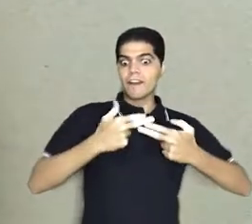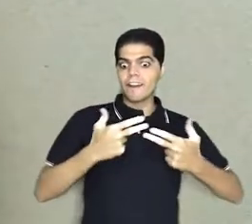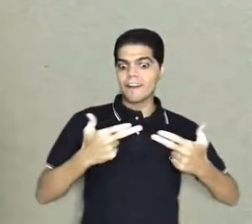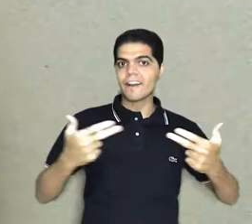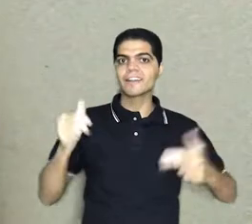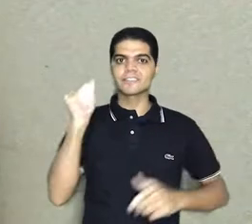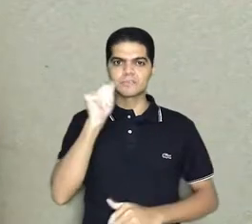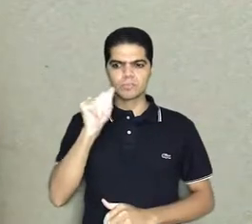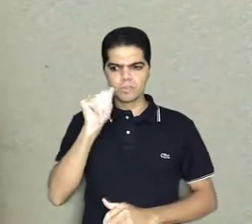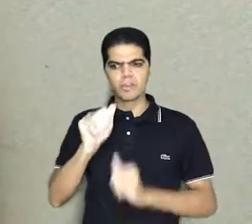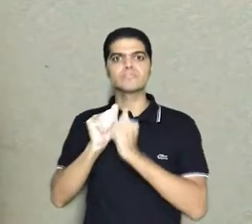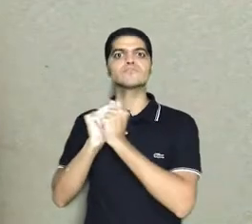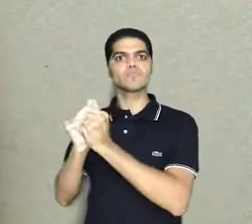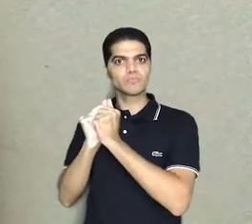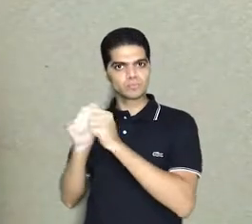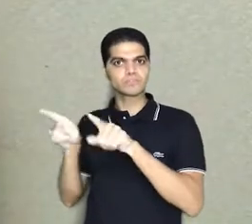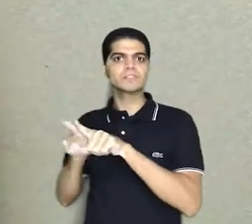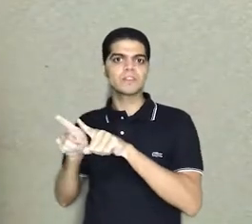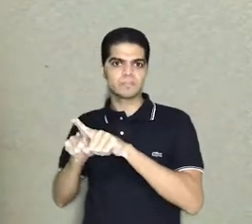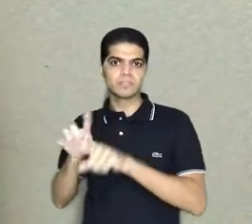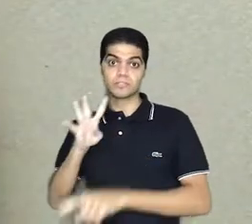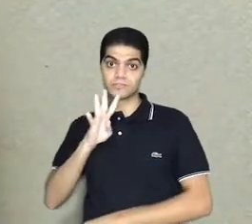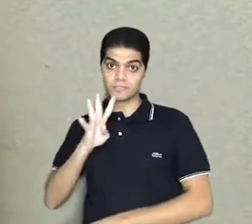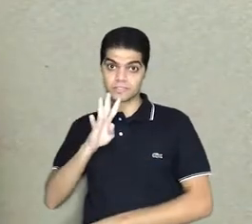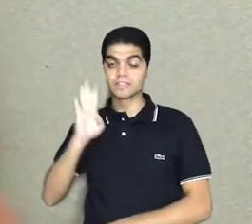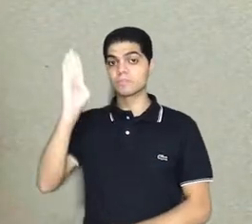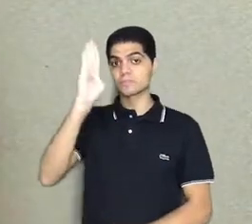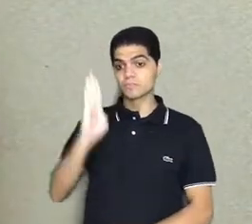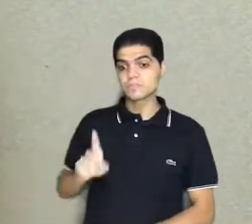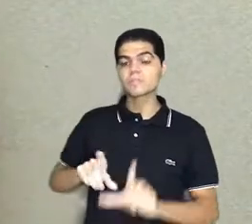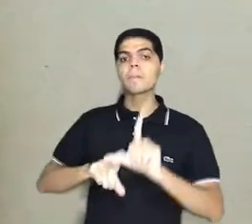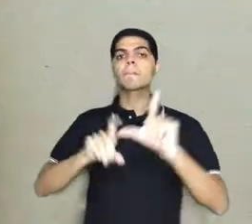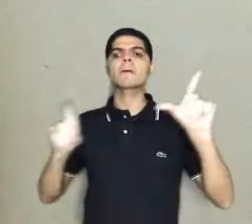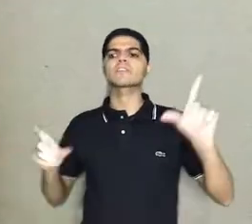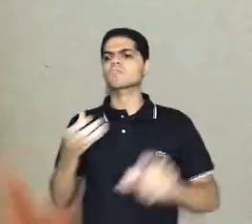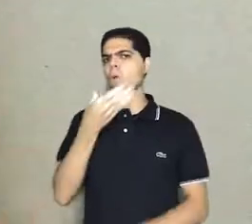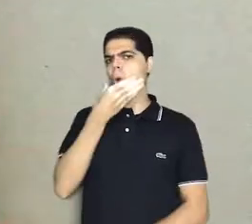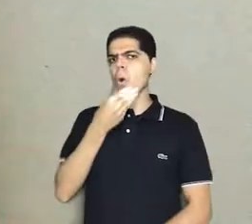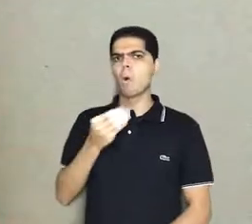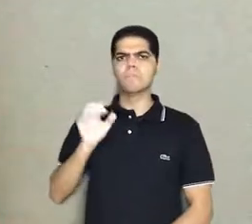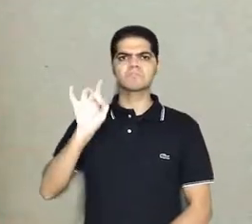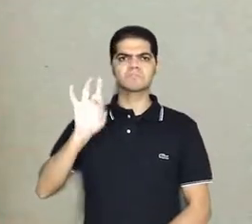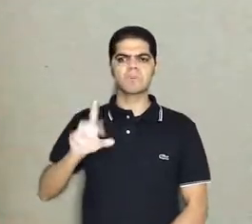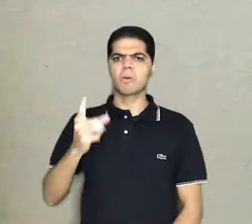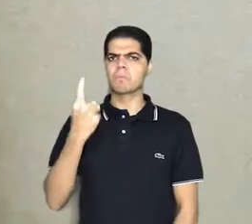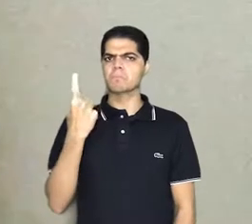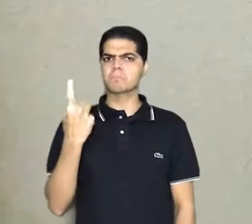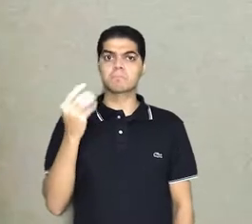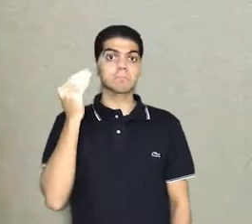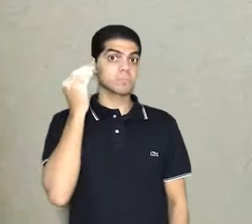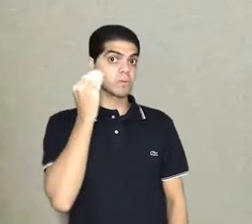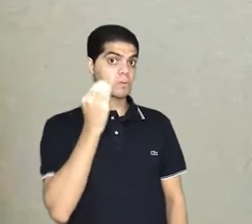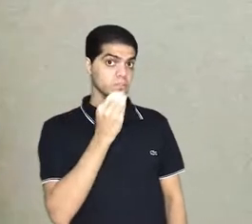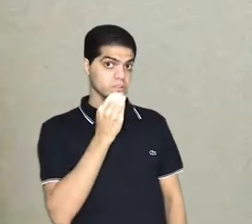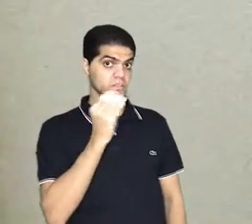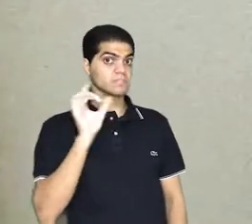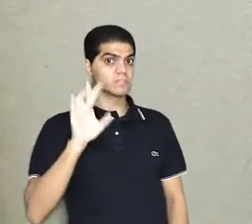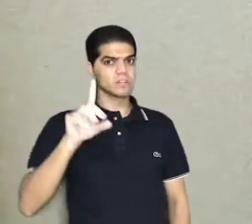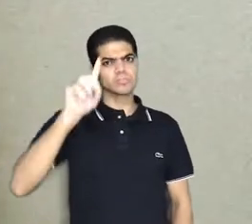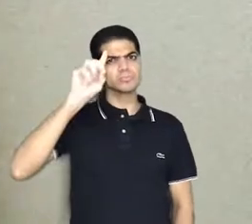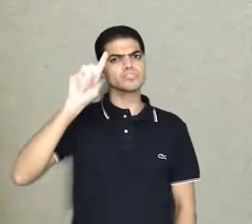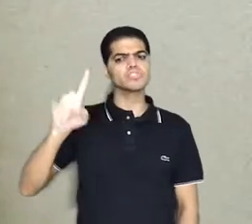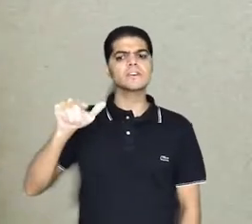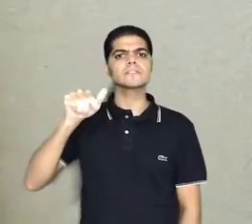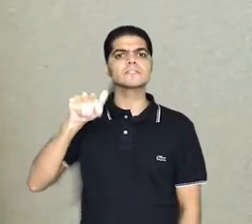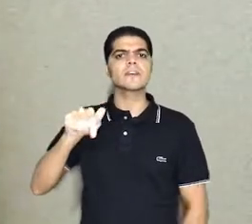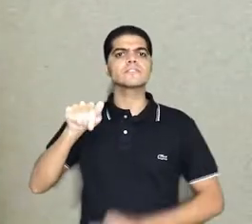Nós conhecemos a história da independência do Brasil através da figura de um homem, de Dom Pedro, e através de uma data isolada,